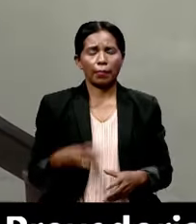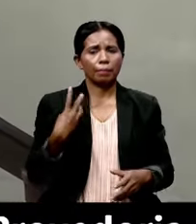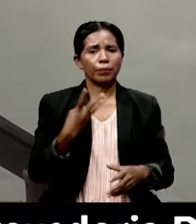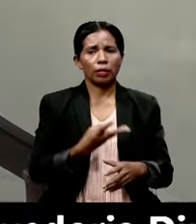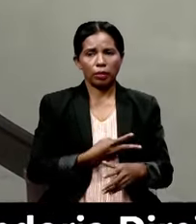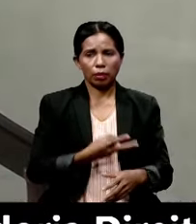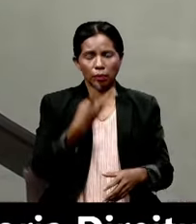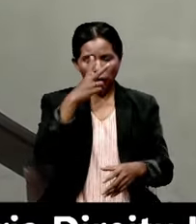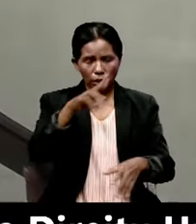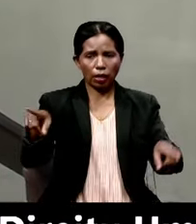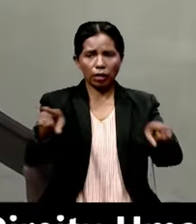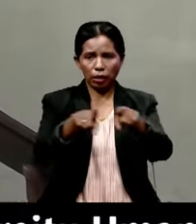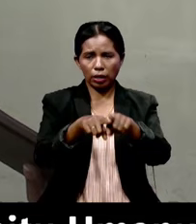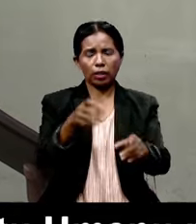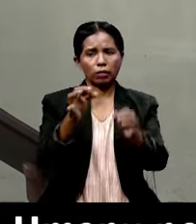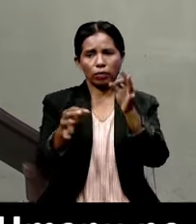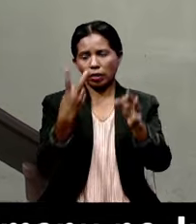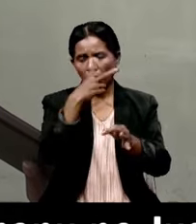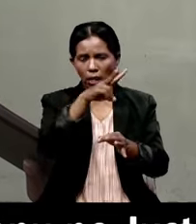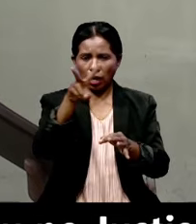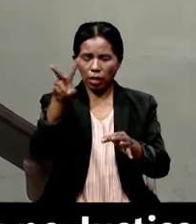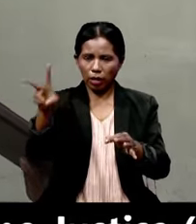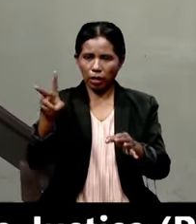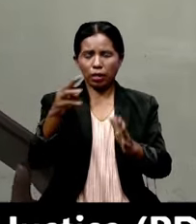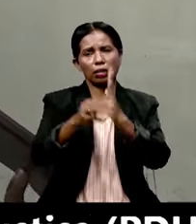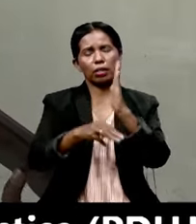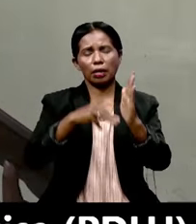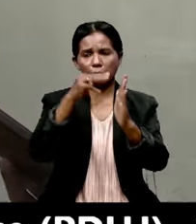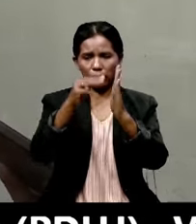operação de um bom malo, também se acompanha da mídia,